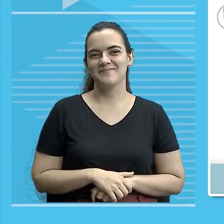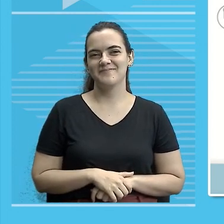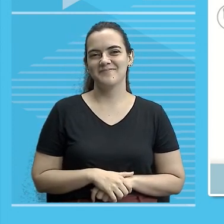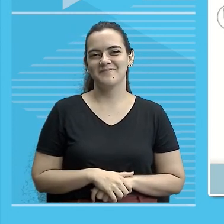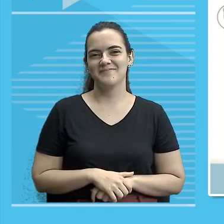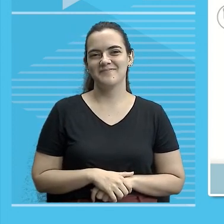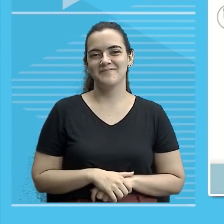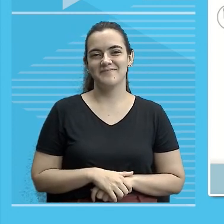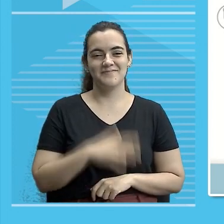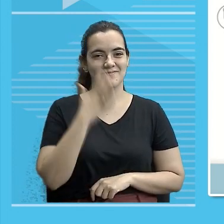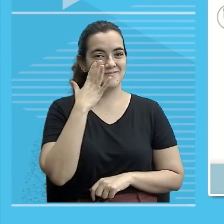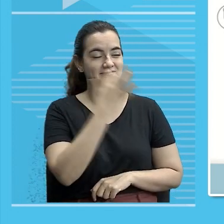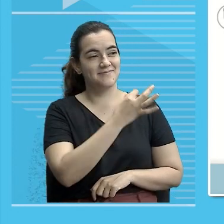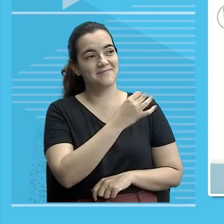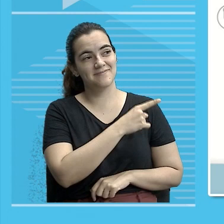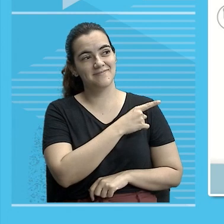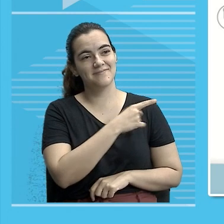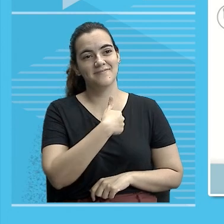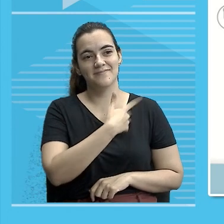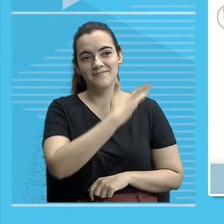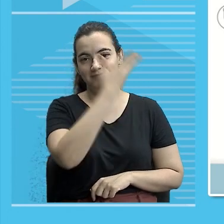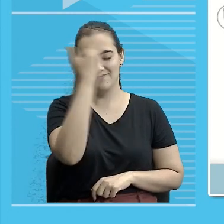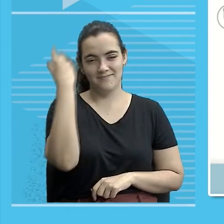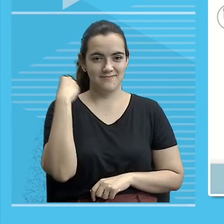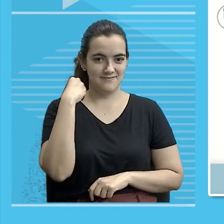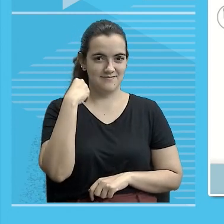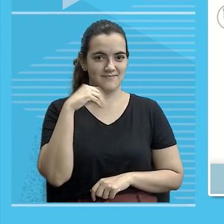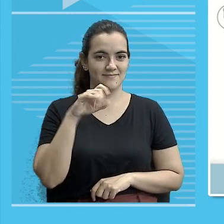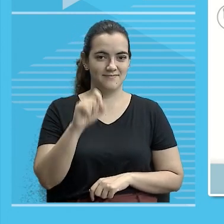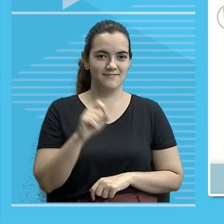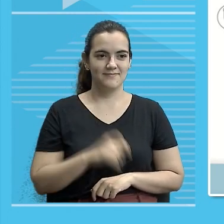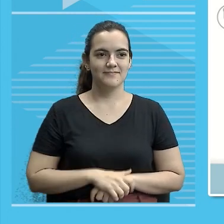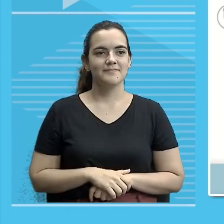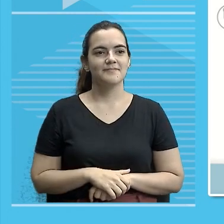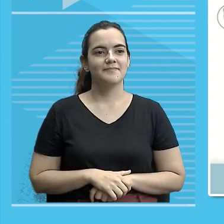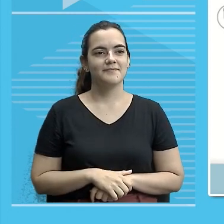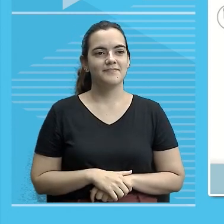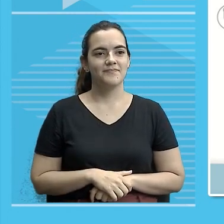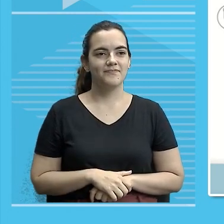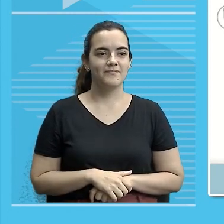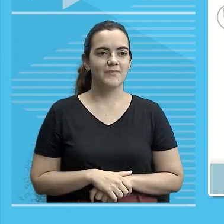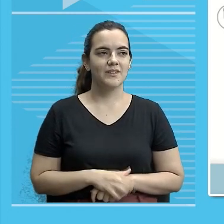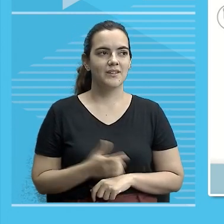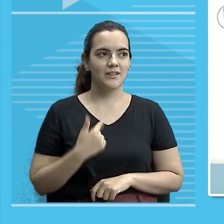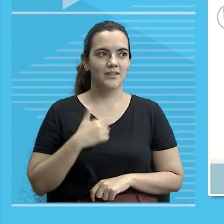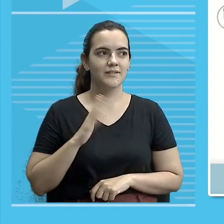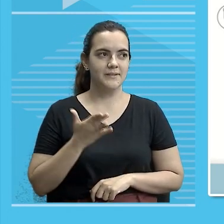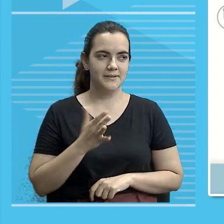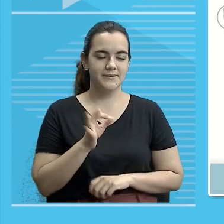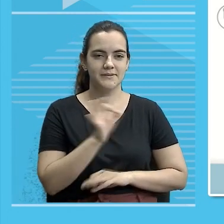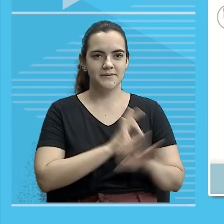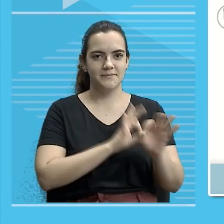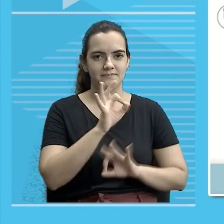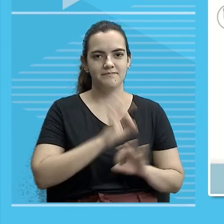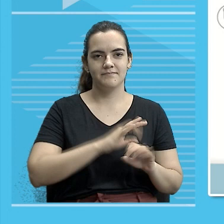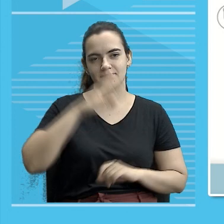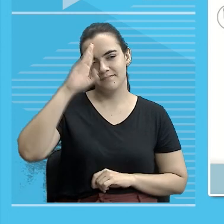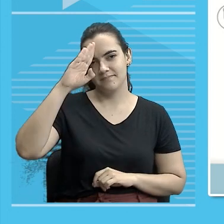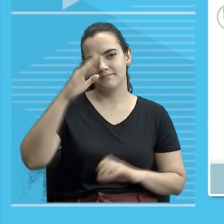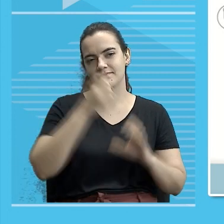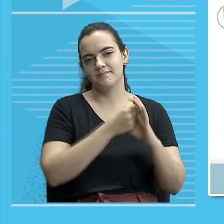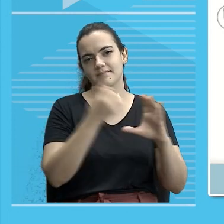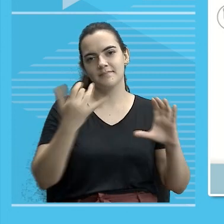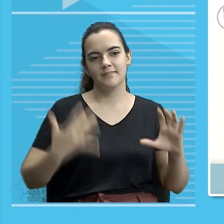e preste atenção uma coisa também que eu esqueci de falar eu coloquei aí as principais características